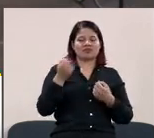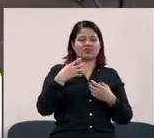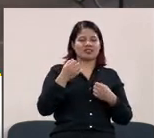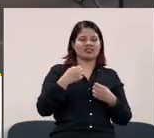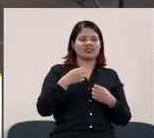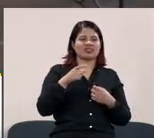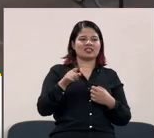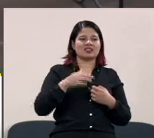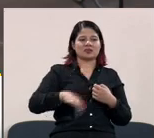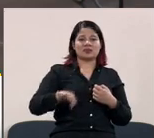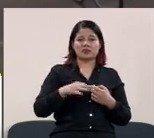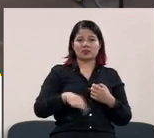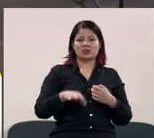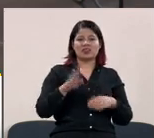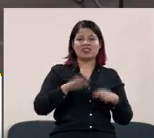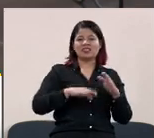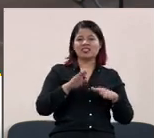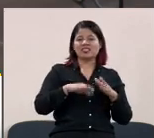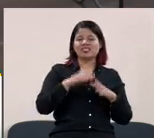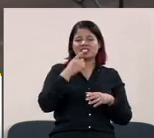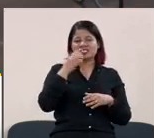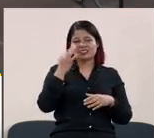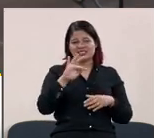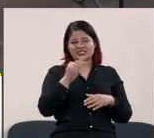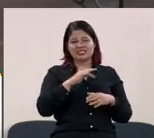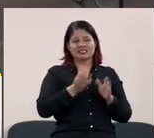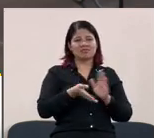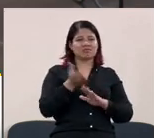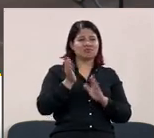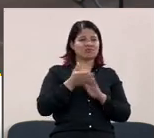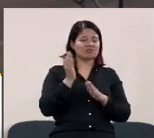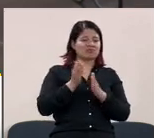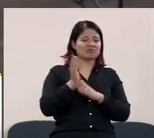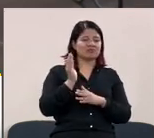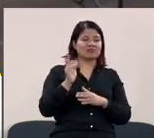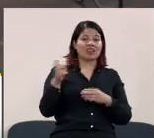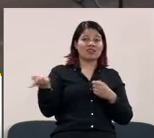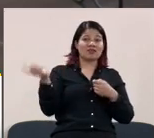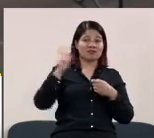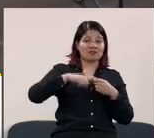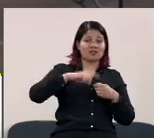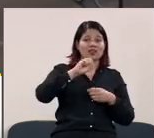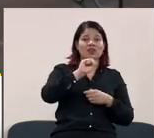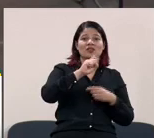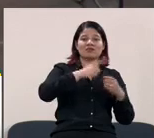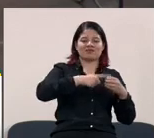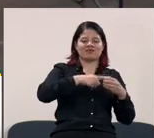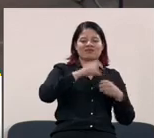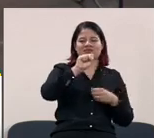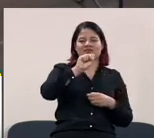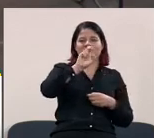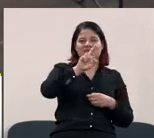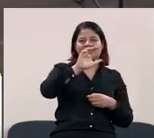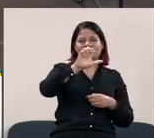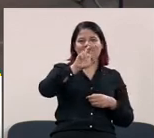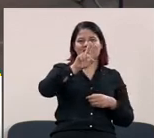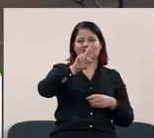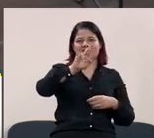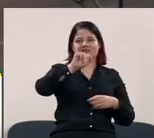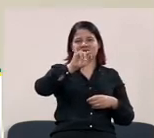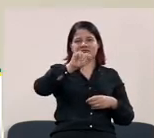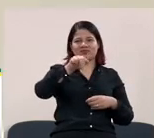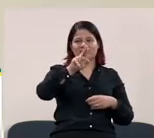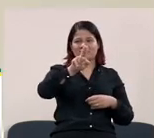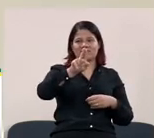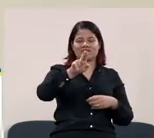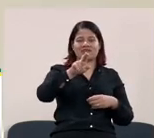de dente, ia passando. Quando ele veio para o Sucuriju, aí que eu fui estudar realmente. Então eu me lembro muito dele, e